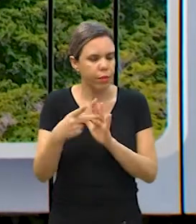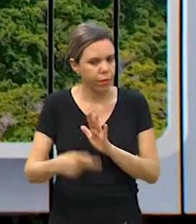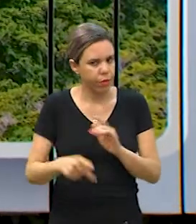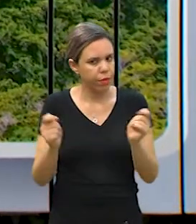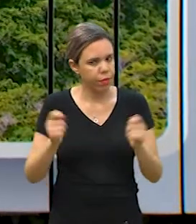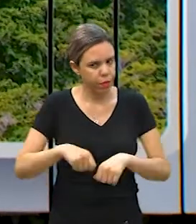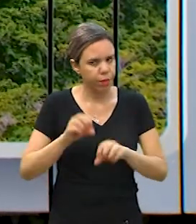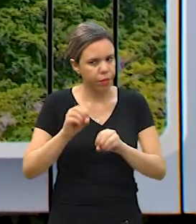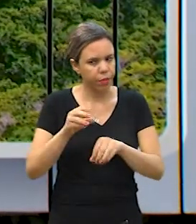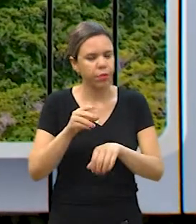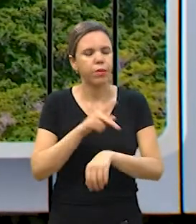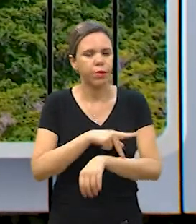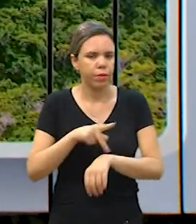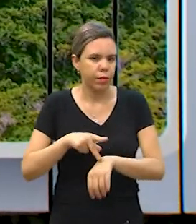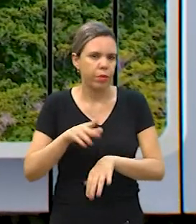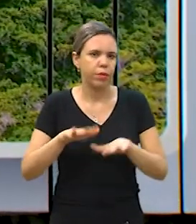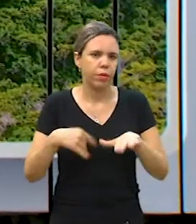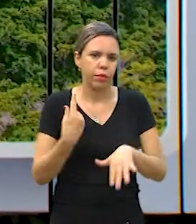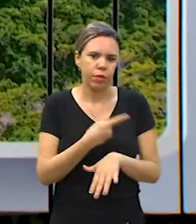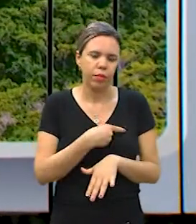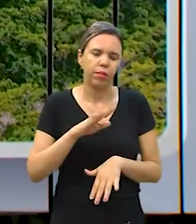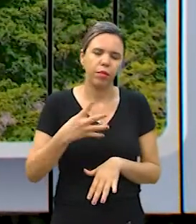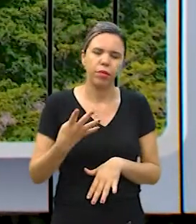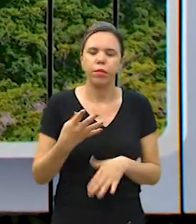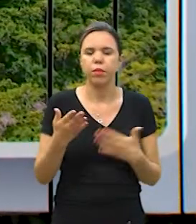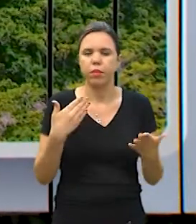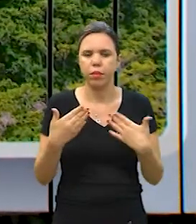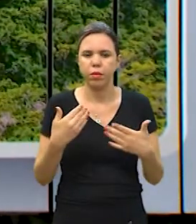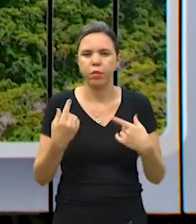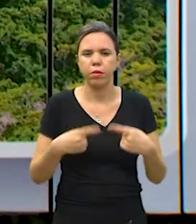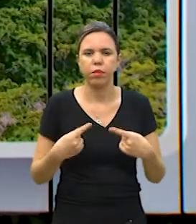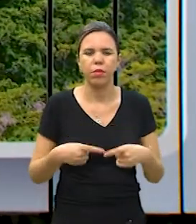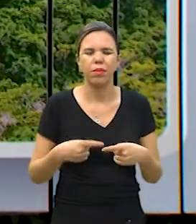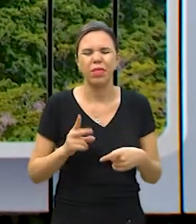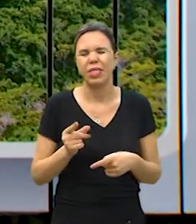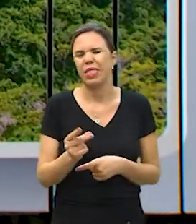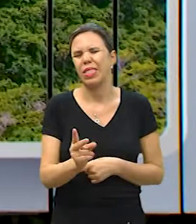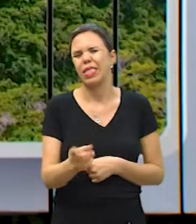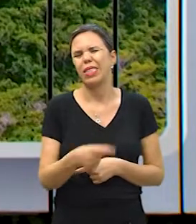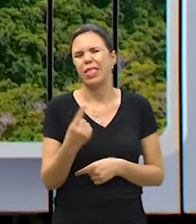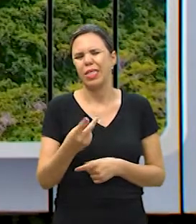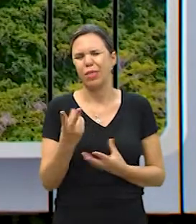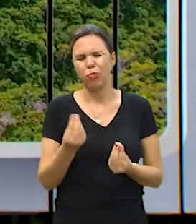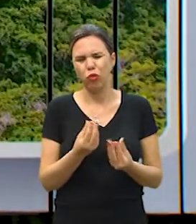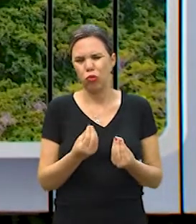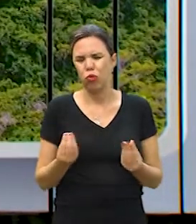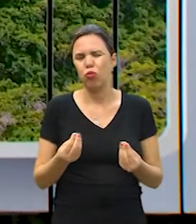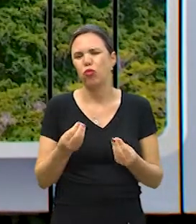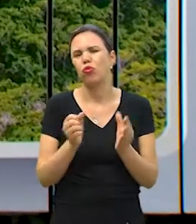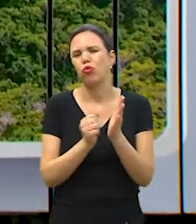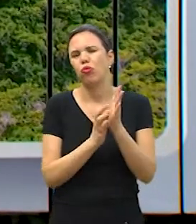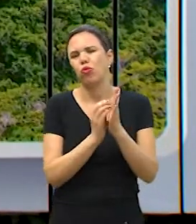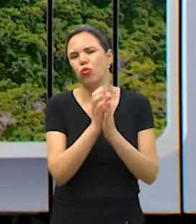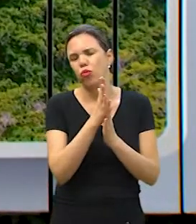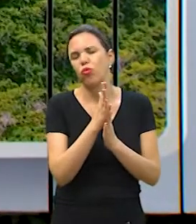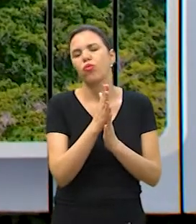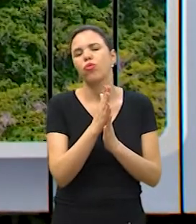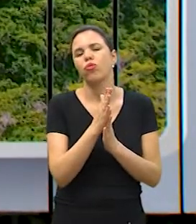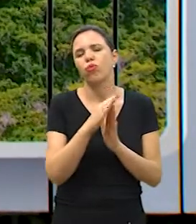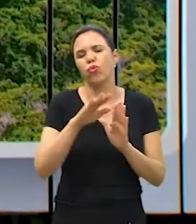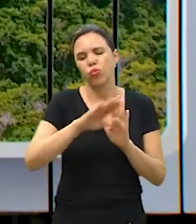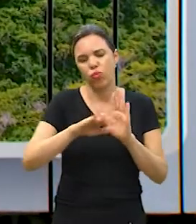próprias condições pedagógicas, nós ficamos em torno de debates intermináveis de burocracia